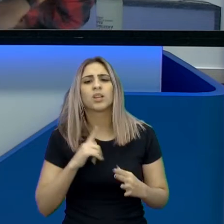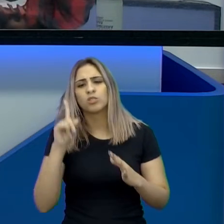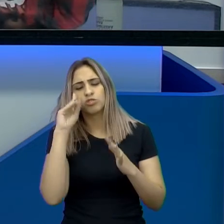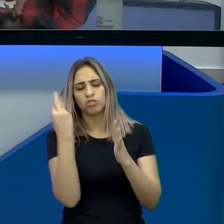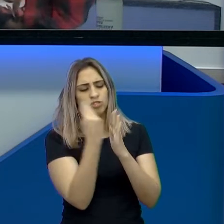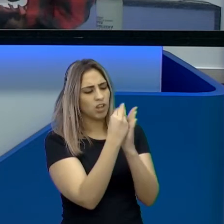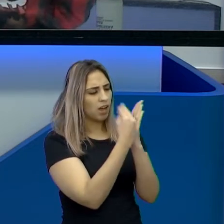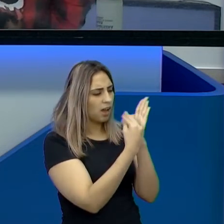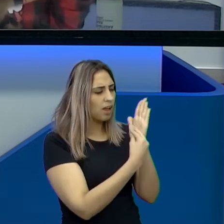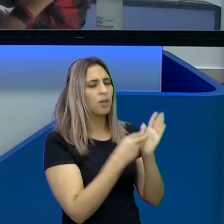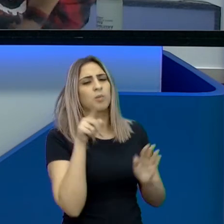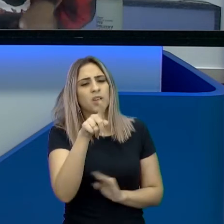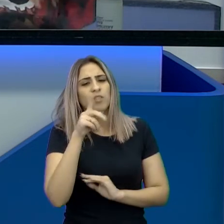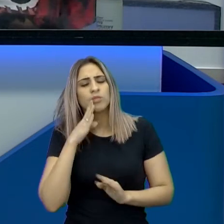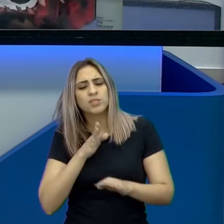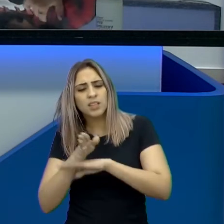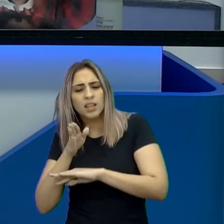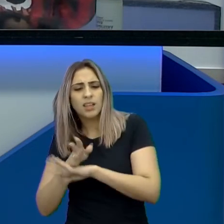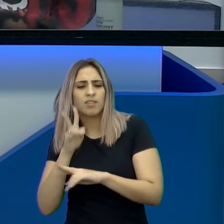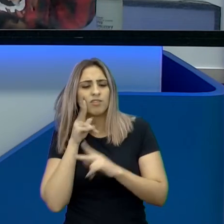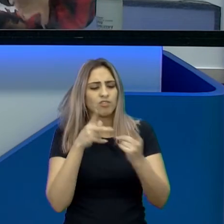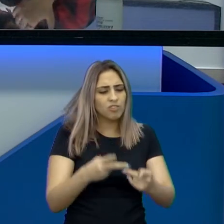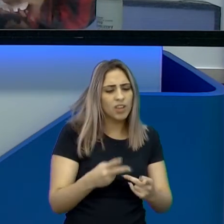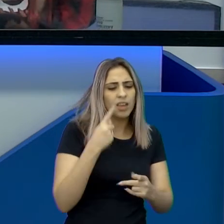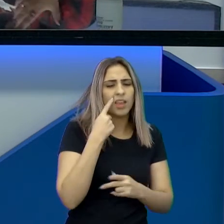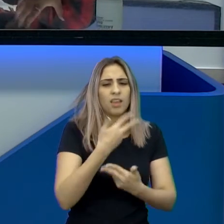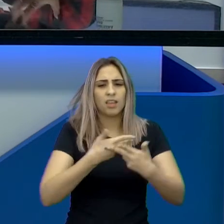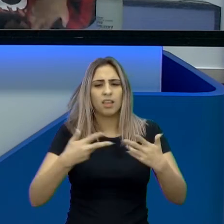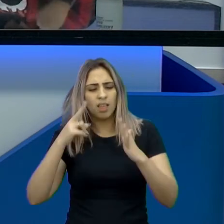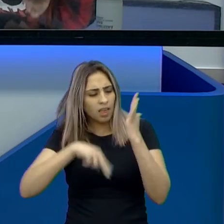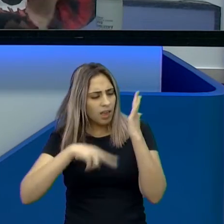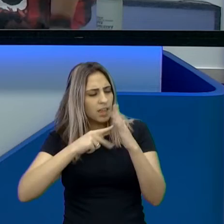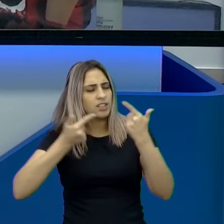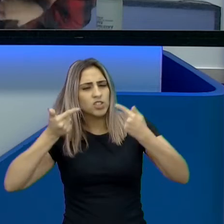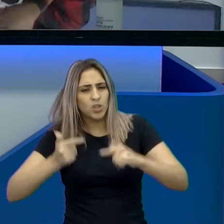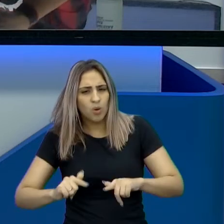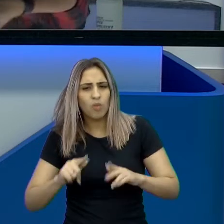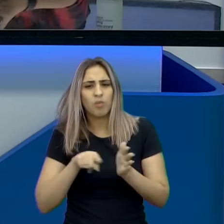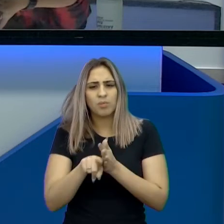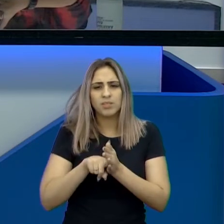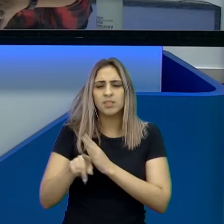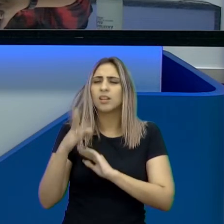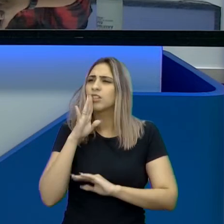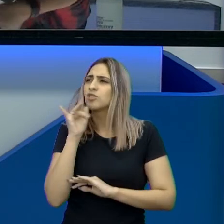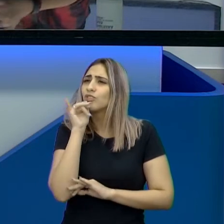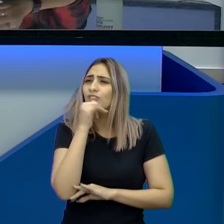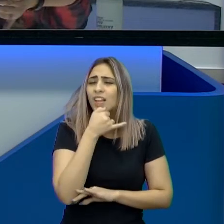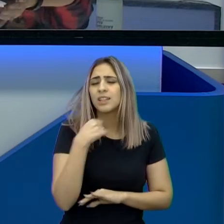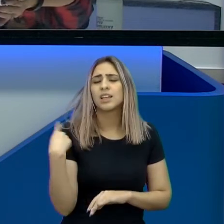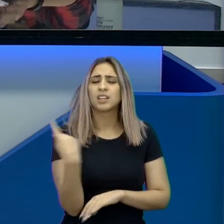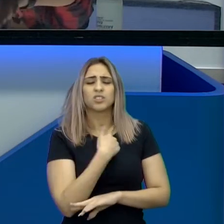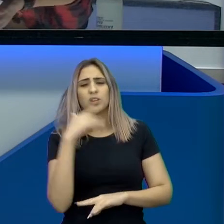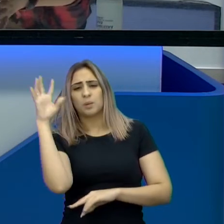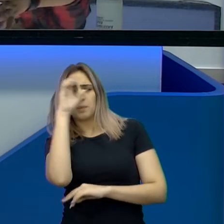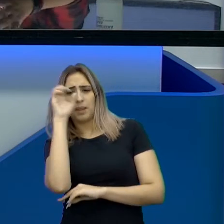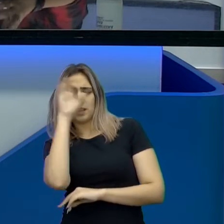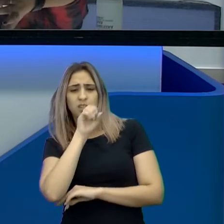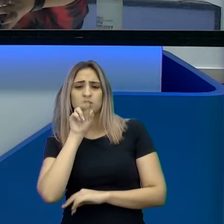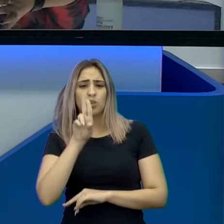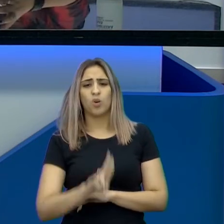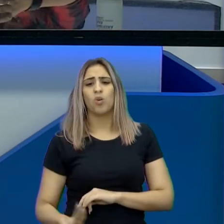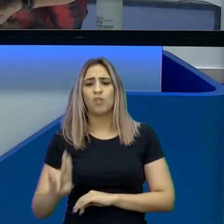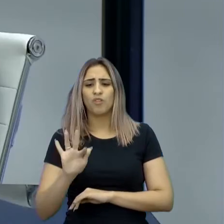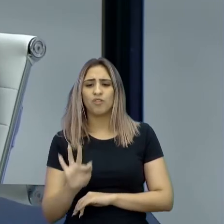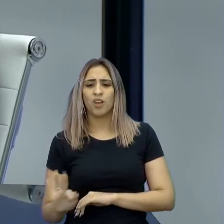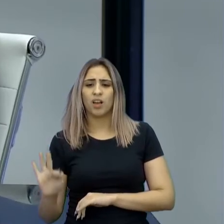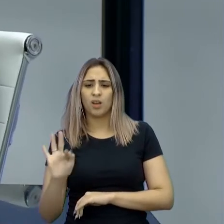bordo para você ir lá, revisitar, tipo, isso é uma coisa que eu acho que, infelizmente, a gente aprendia só na